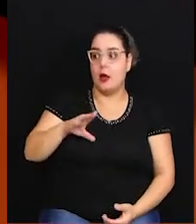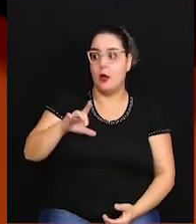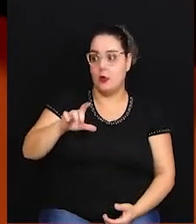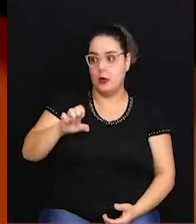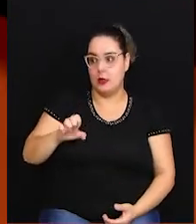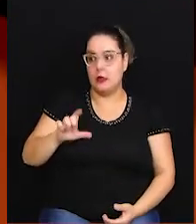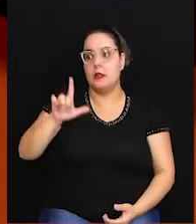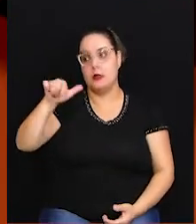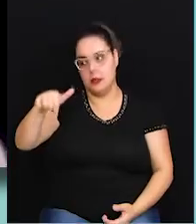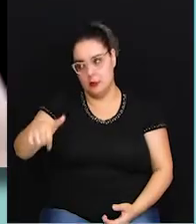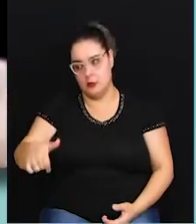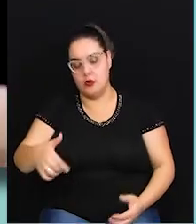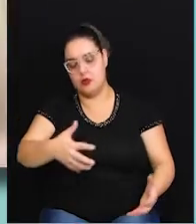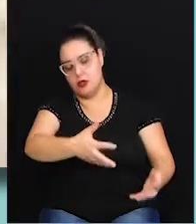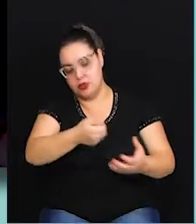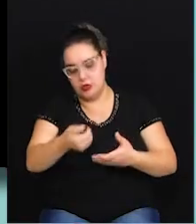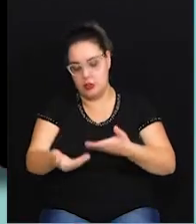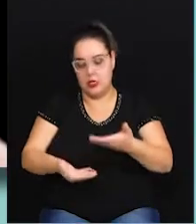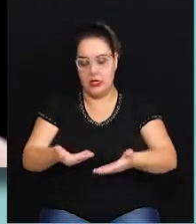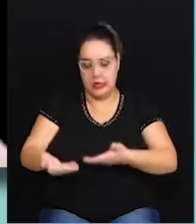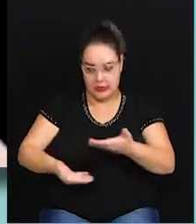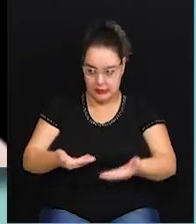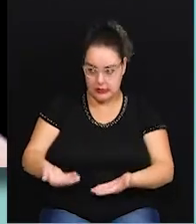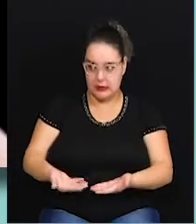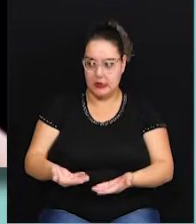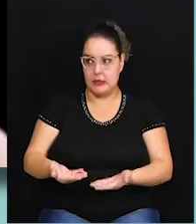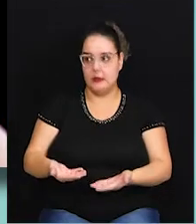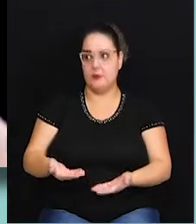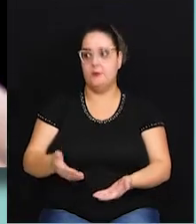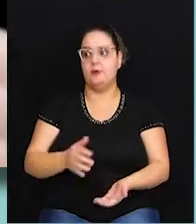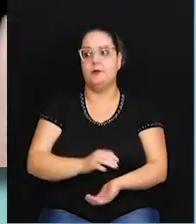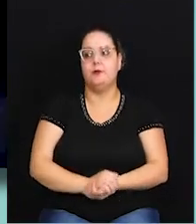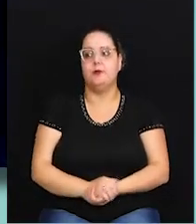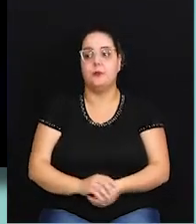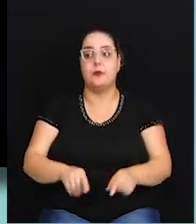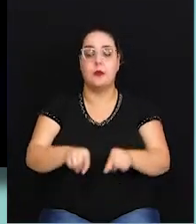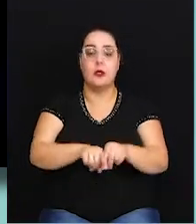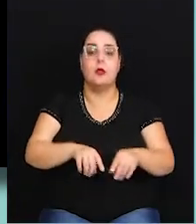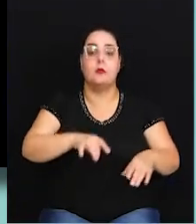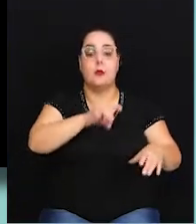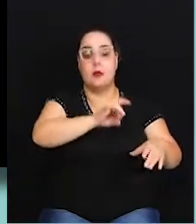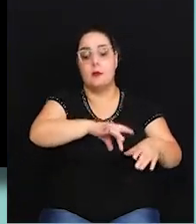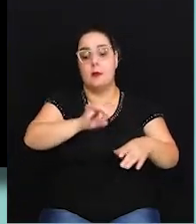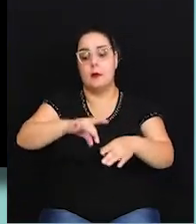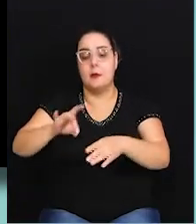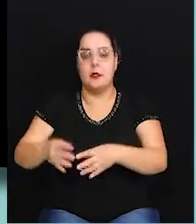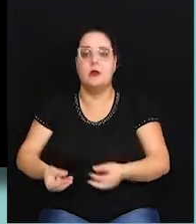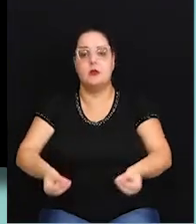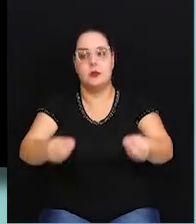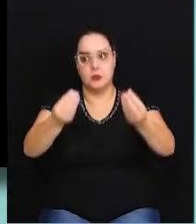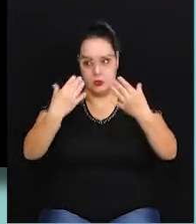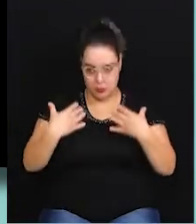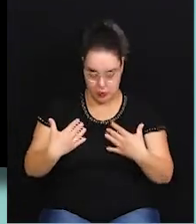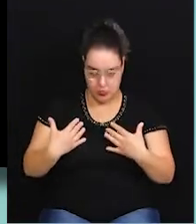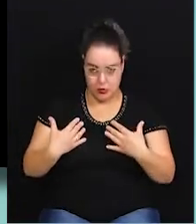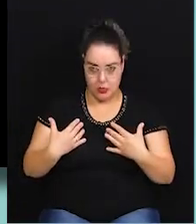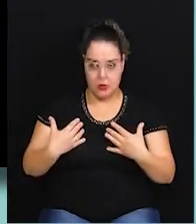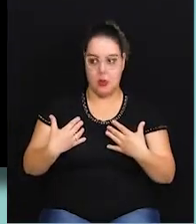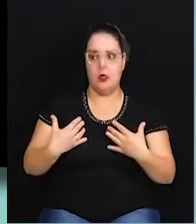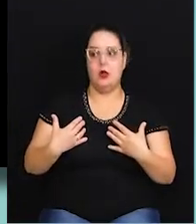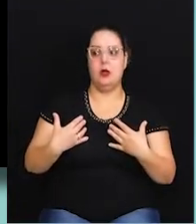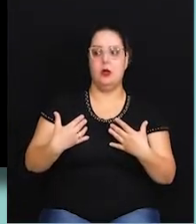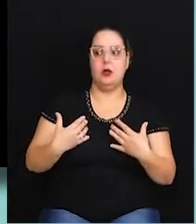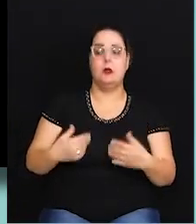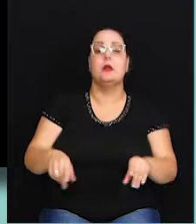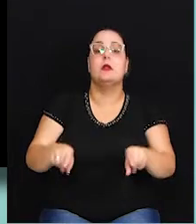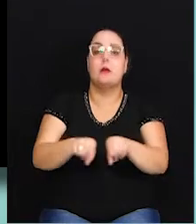de retiradas e Exato. tratadas. Isso. E também os agricultores que nos fornecem o pseudocaule da